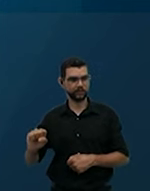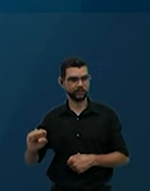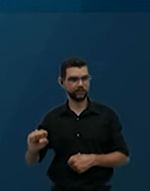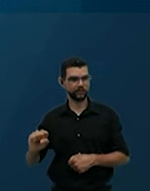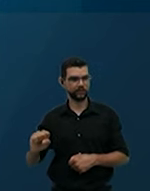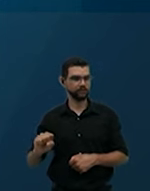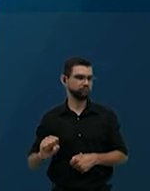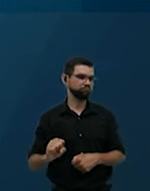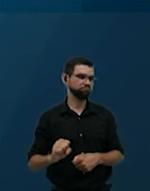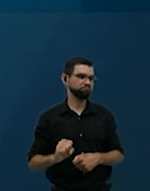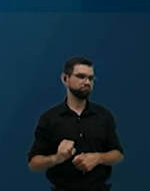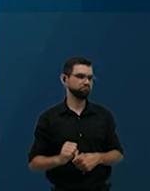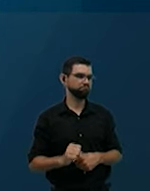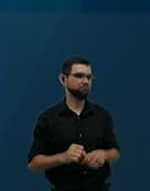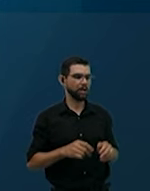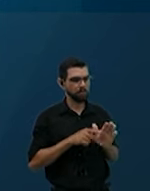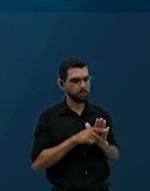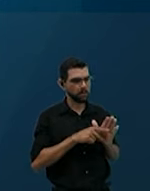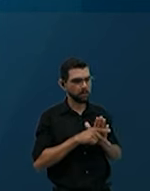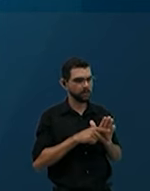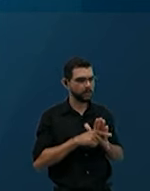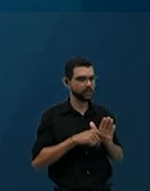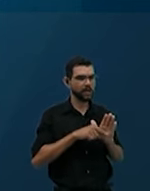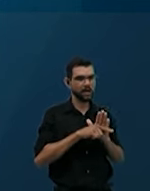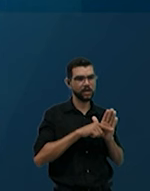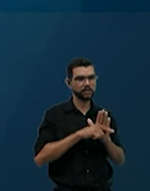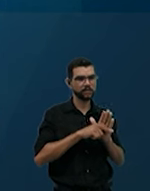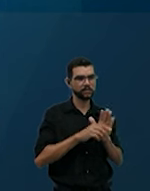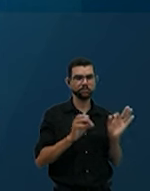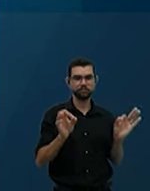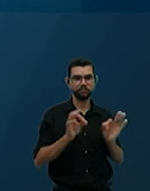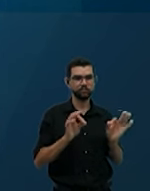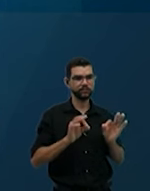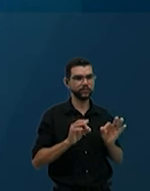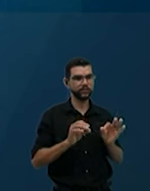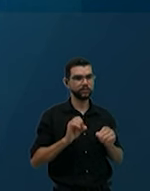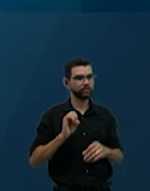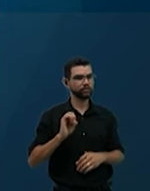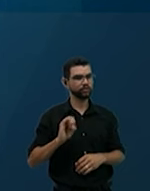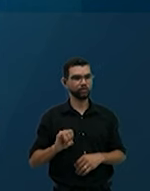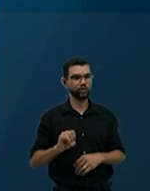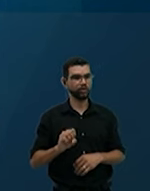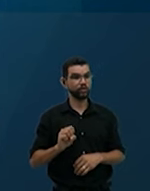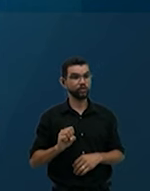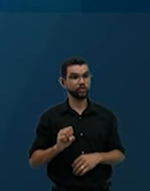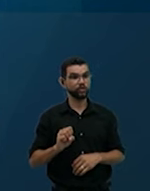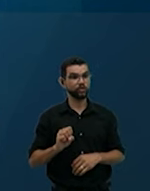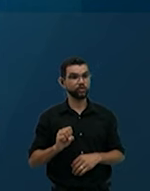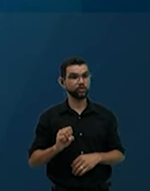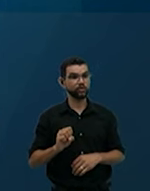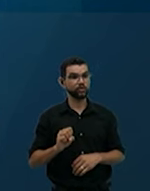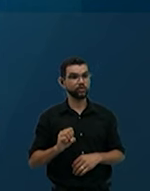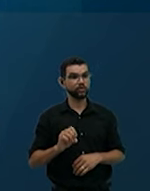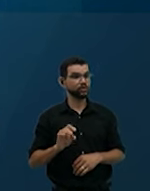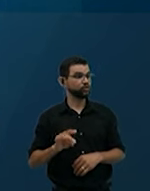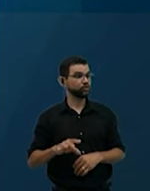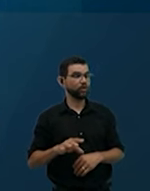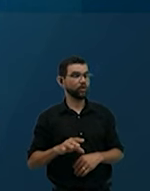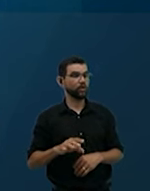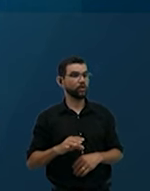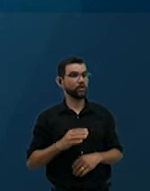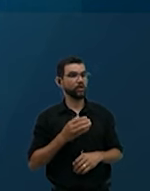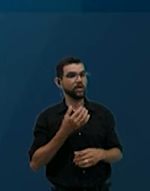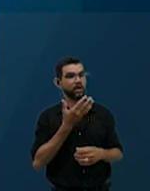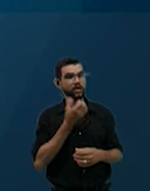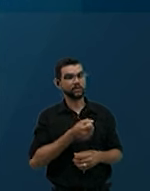na justiça o seu direito. O que sobra para o coitado do Joãozinho, da Mariazinha, que ganha um salário